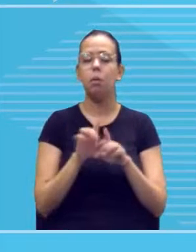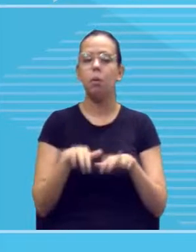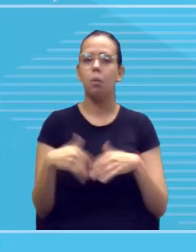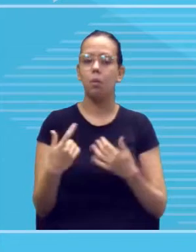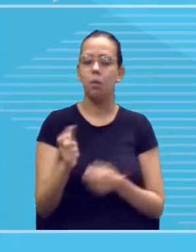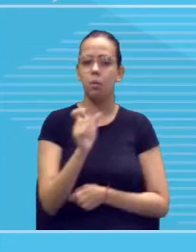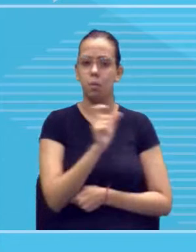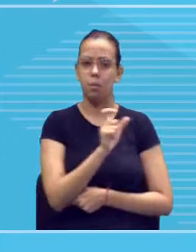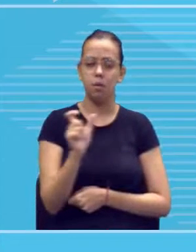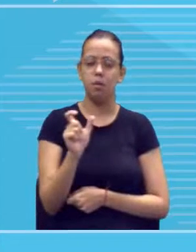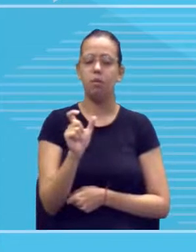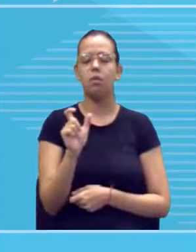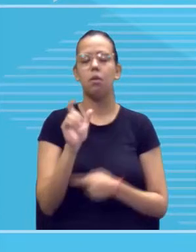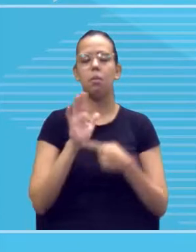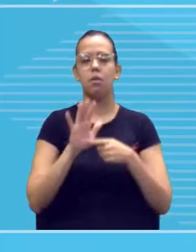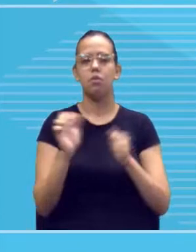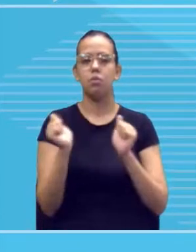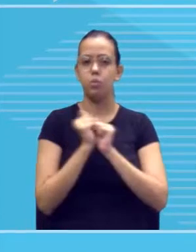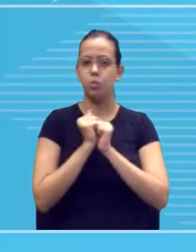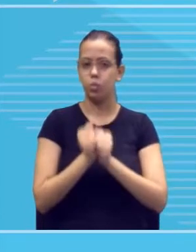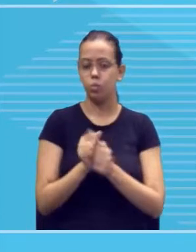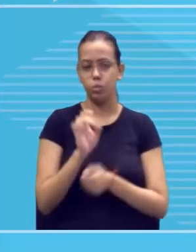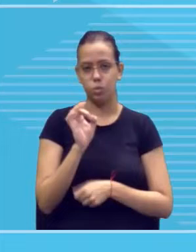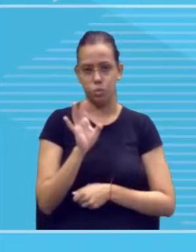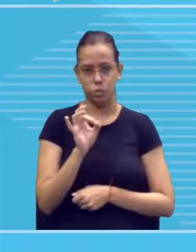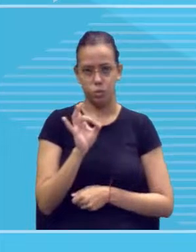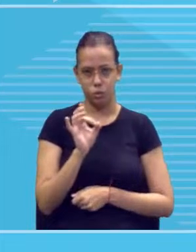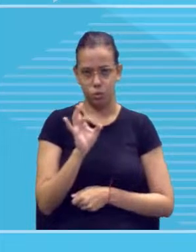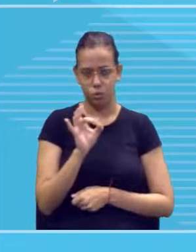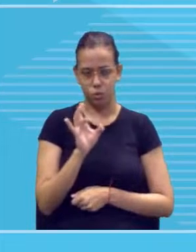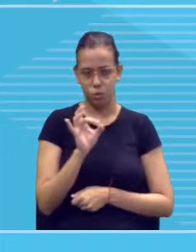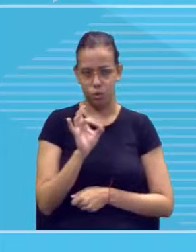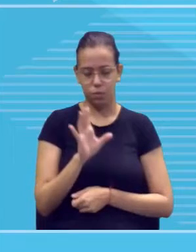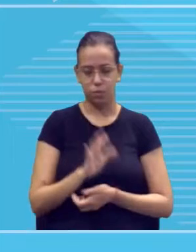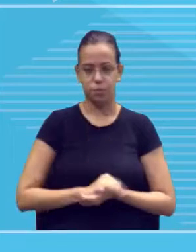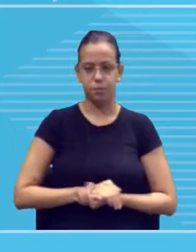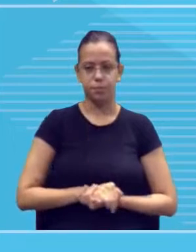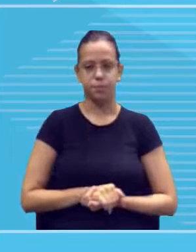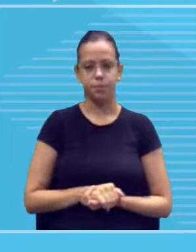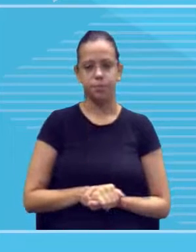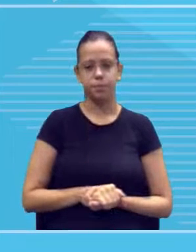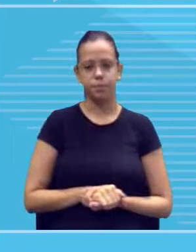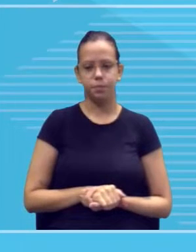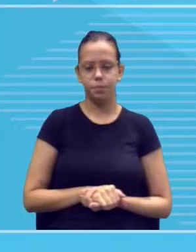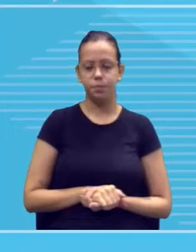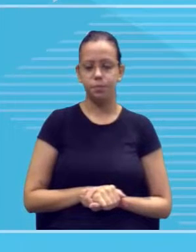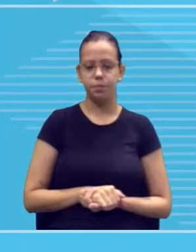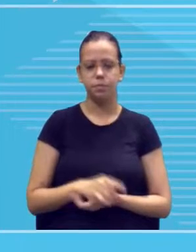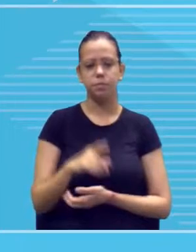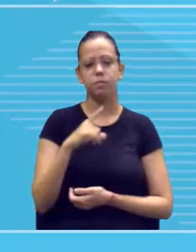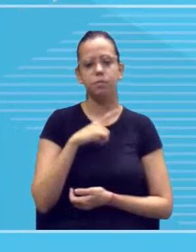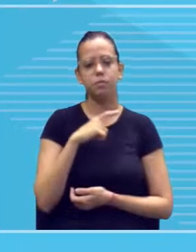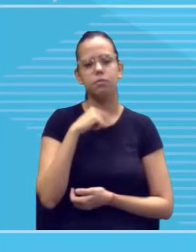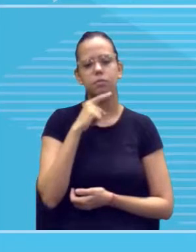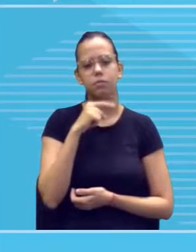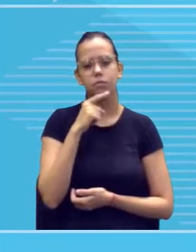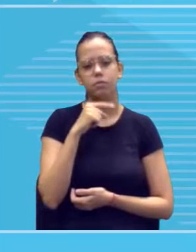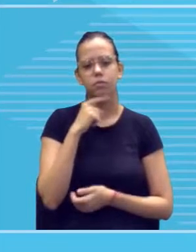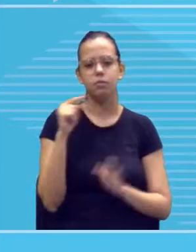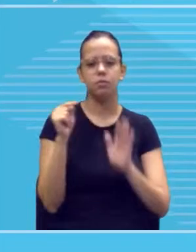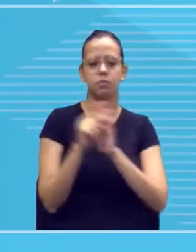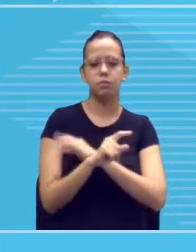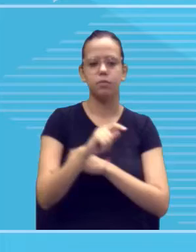que aparecem somente isso tá bom somente isso olha só apareceu aqui uma pergunta do Ryan Gabriel